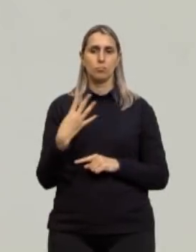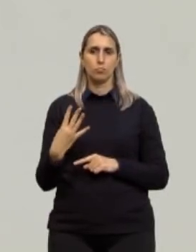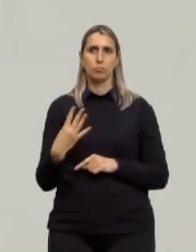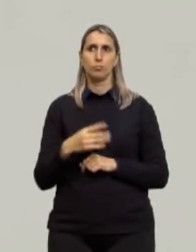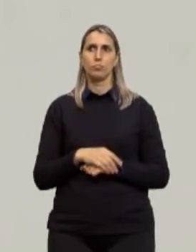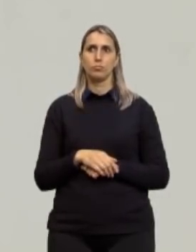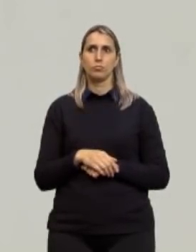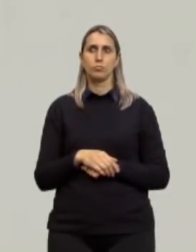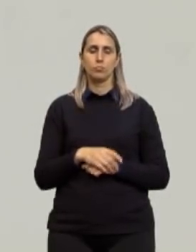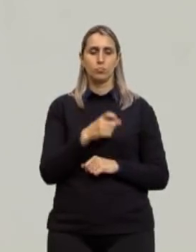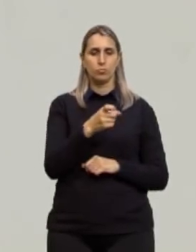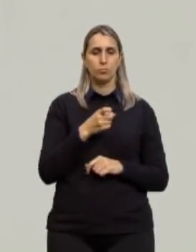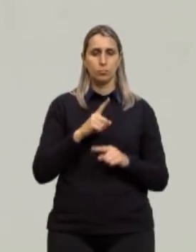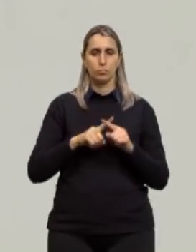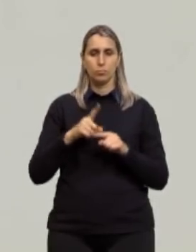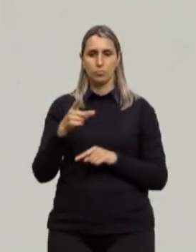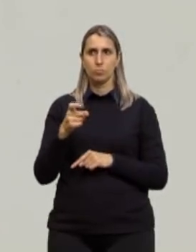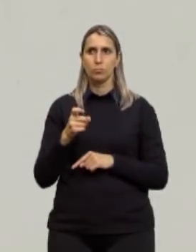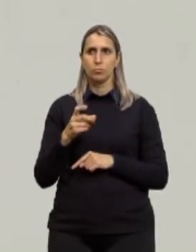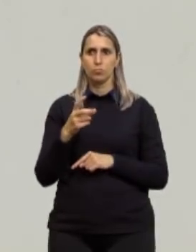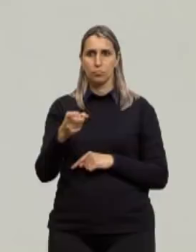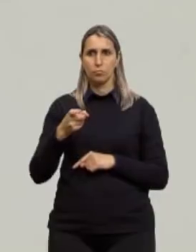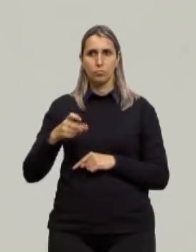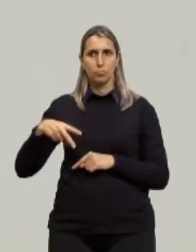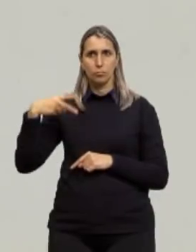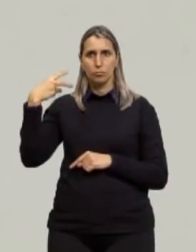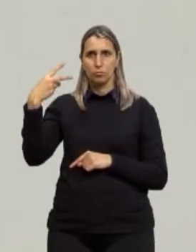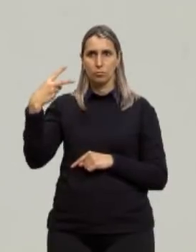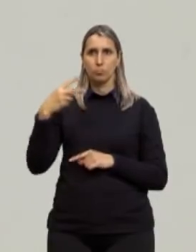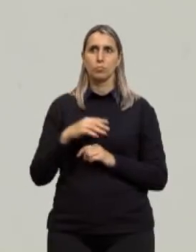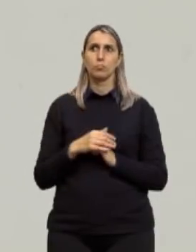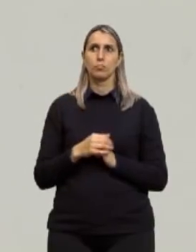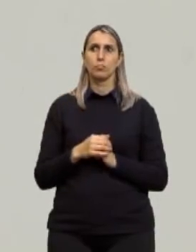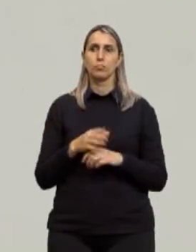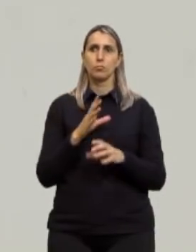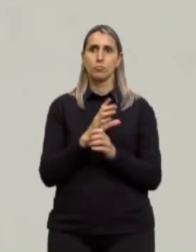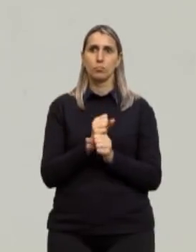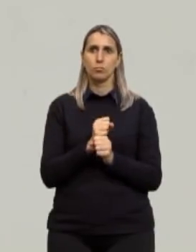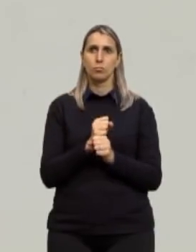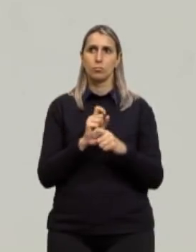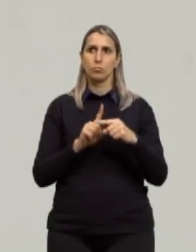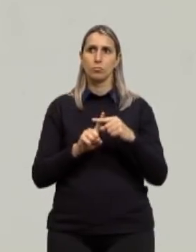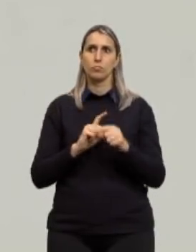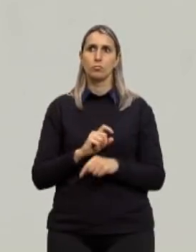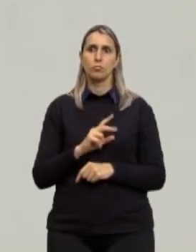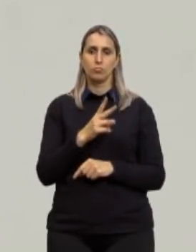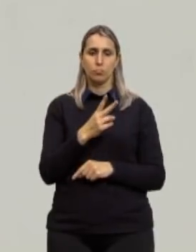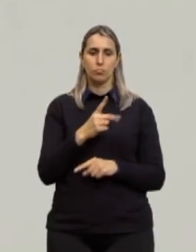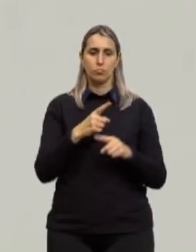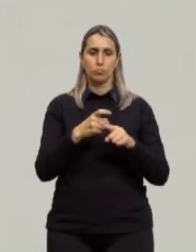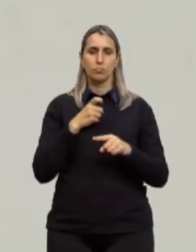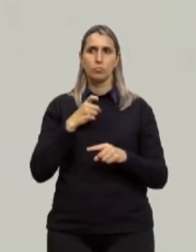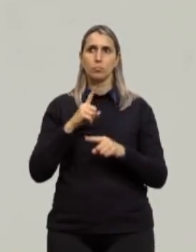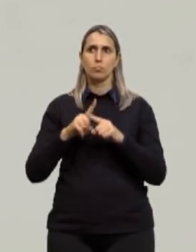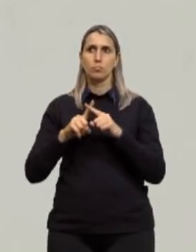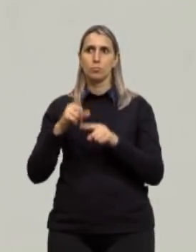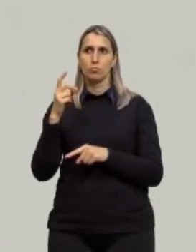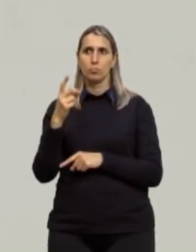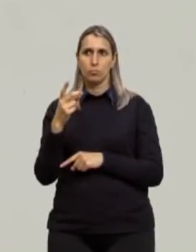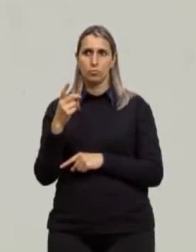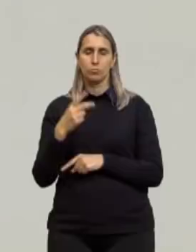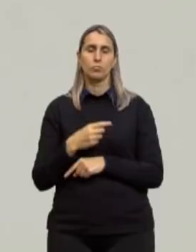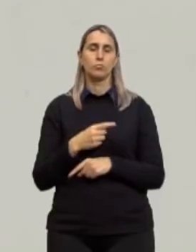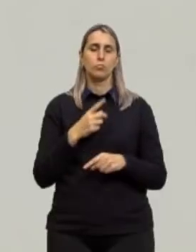4 x x x ao quadrado + 2x 12